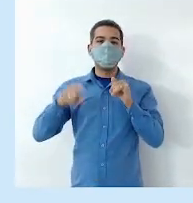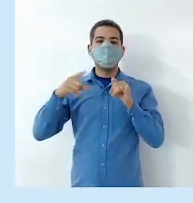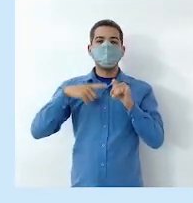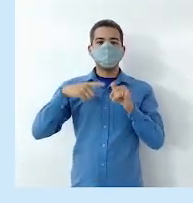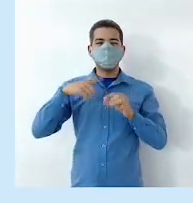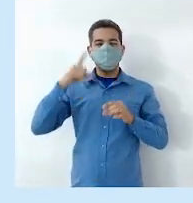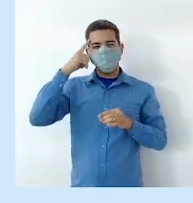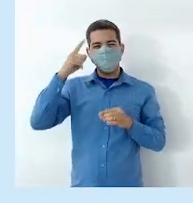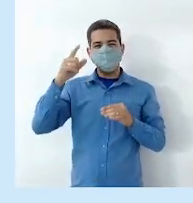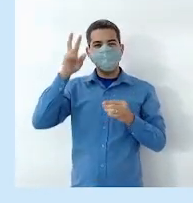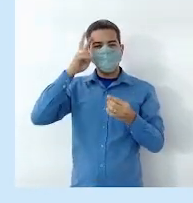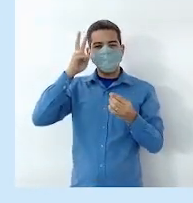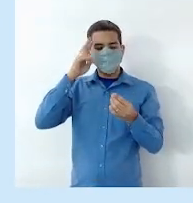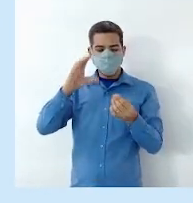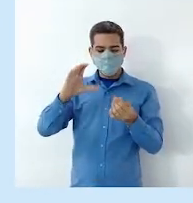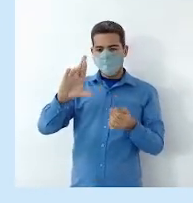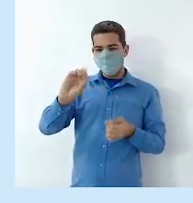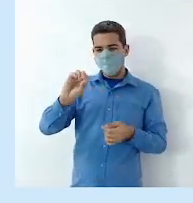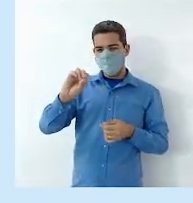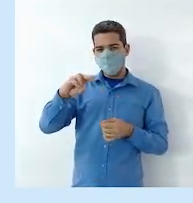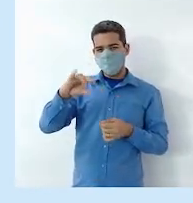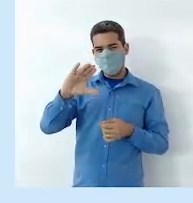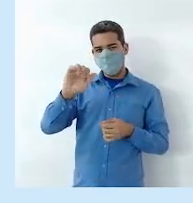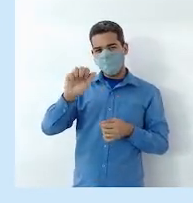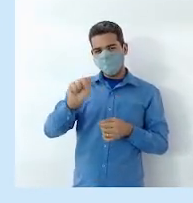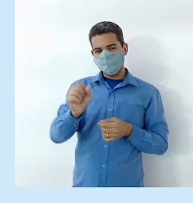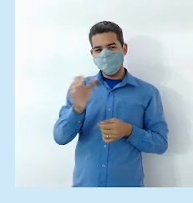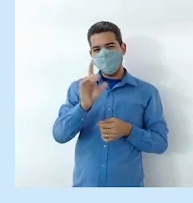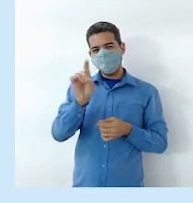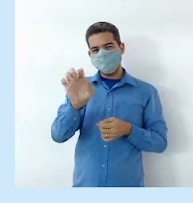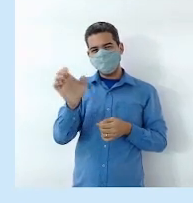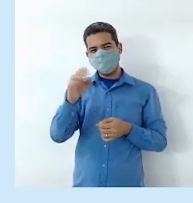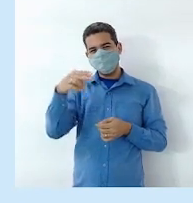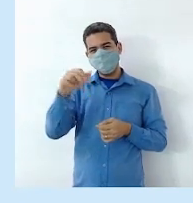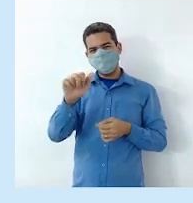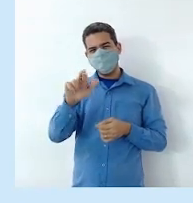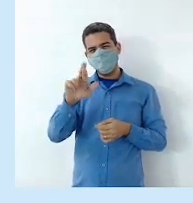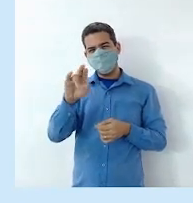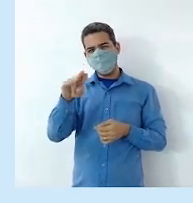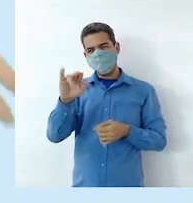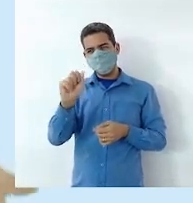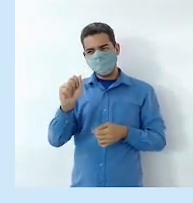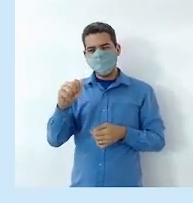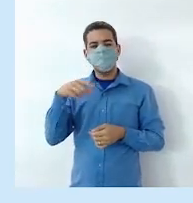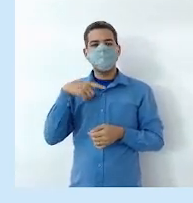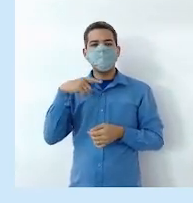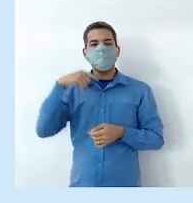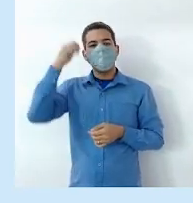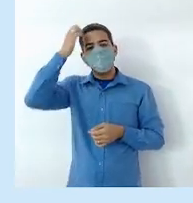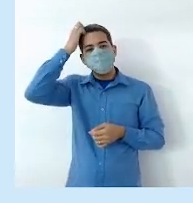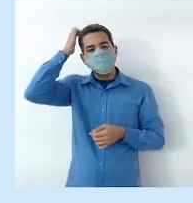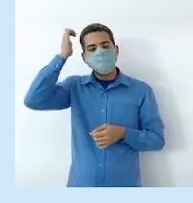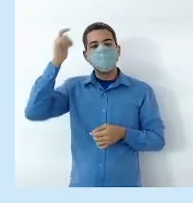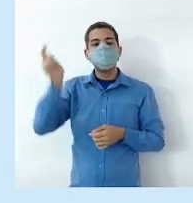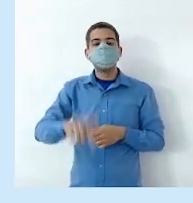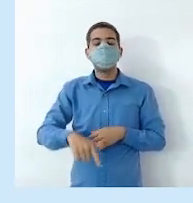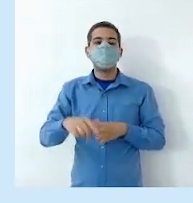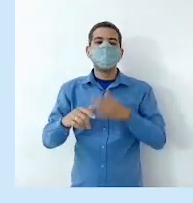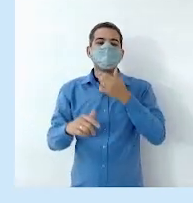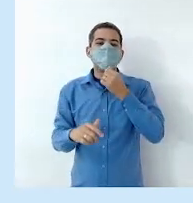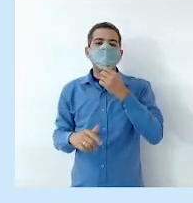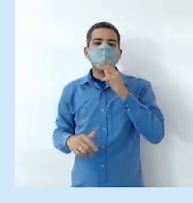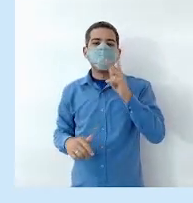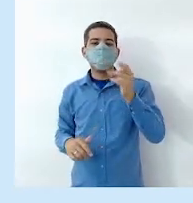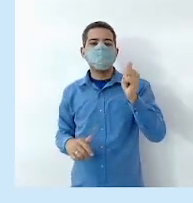de Nárnia, que apesar de ter o nome crônica, não é uma crônica, é um romance. Tem o romance de Harry Potter, que vocês também